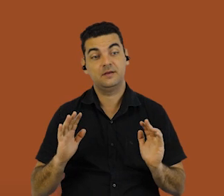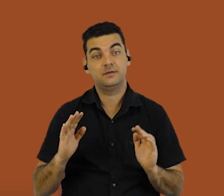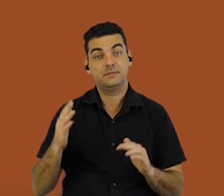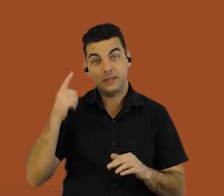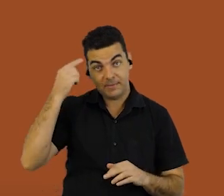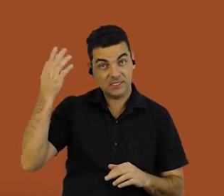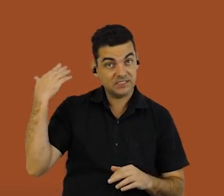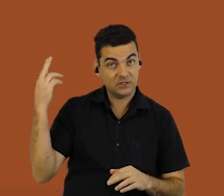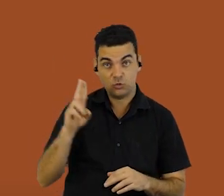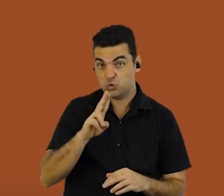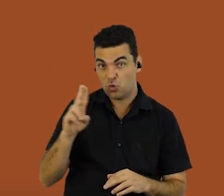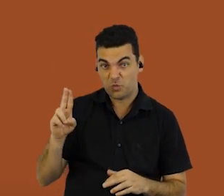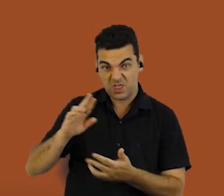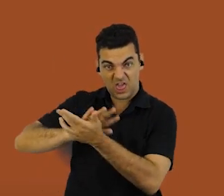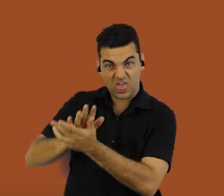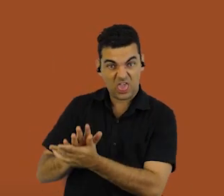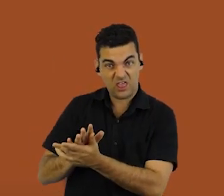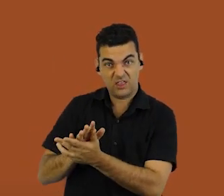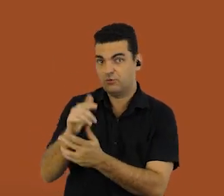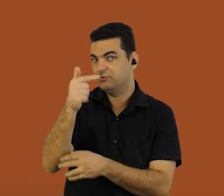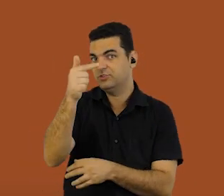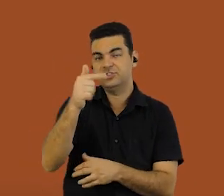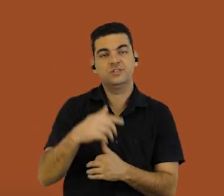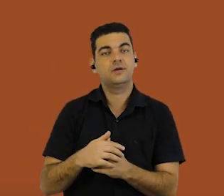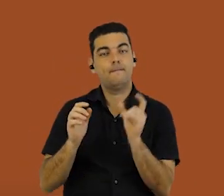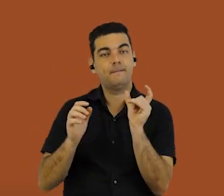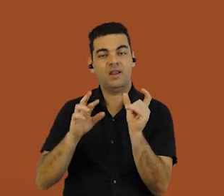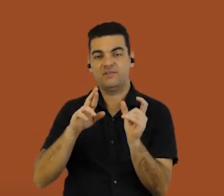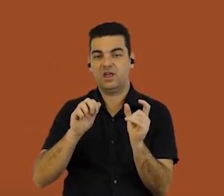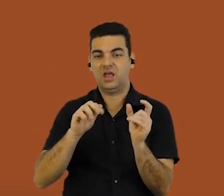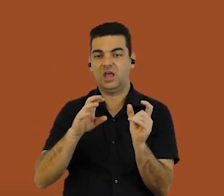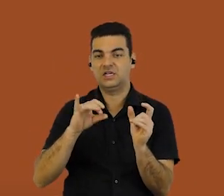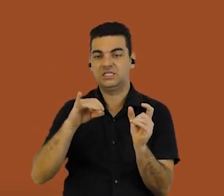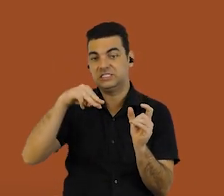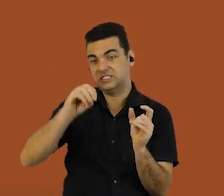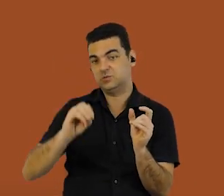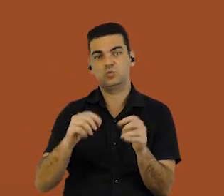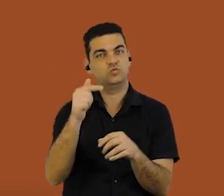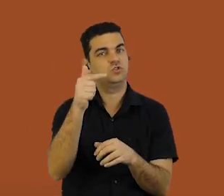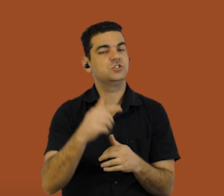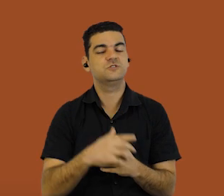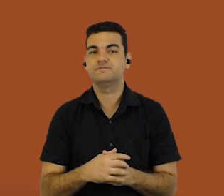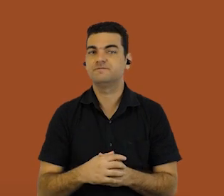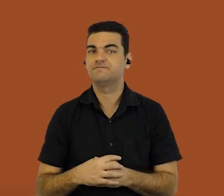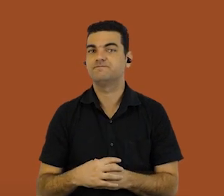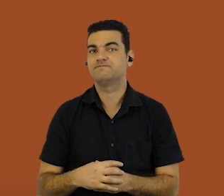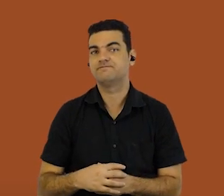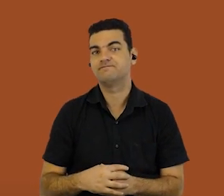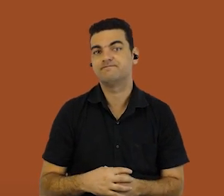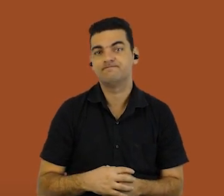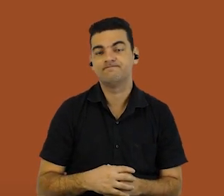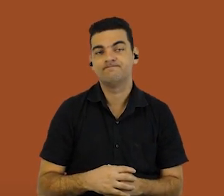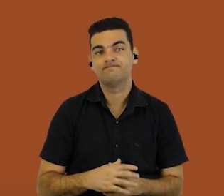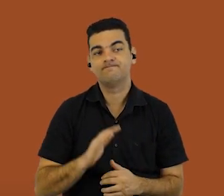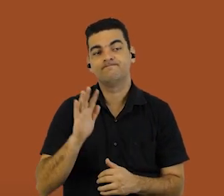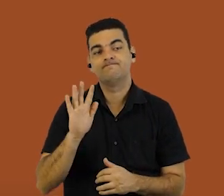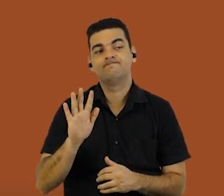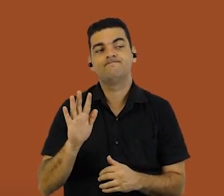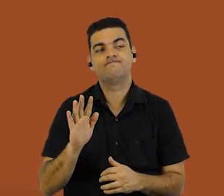tinha nome antigamente, né? Esse nome racismo estrutural é um nome recente. Mas essa